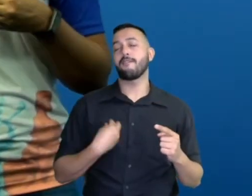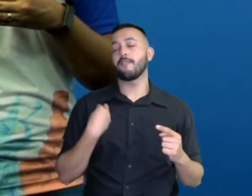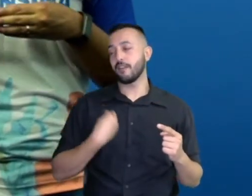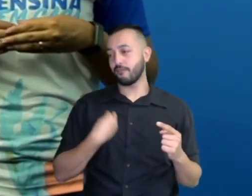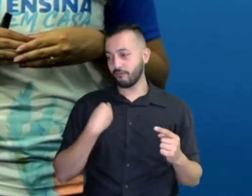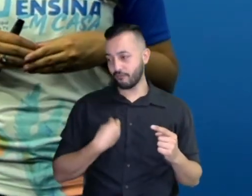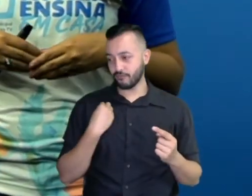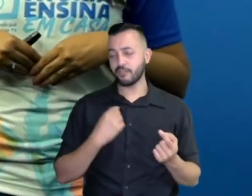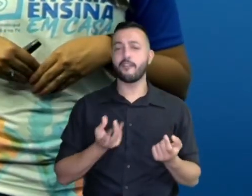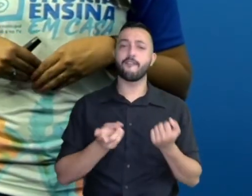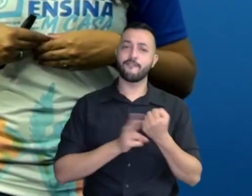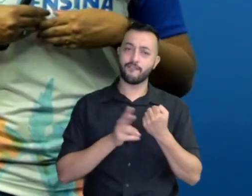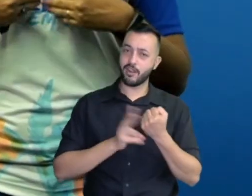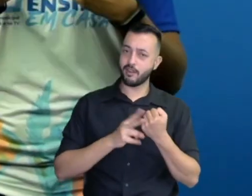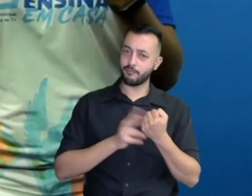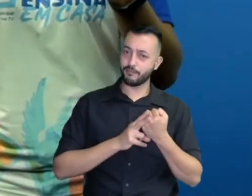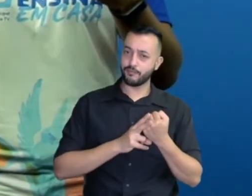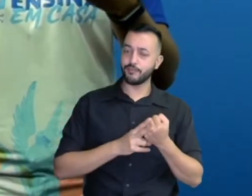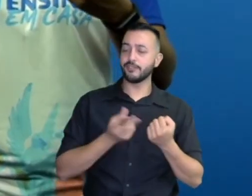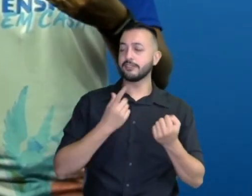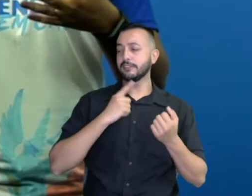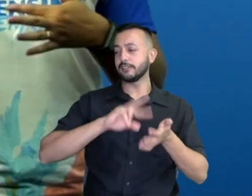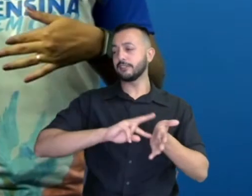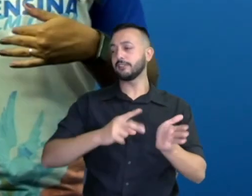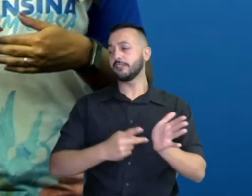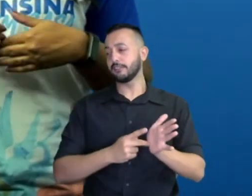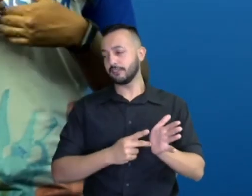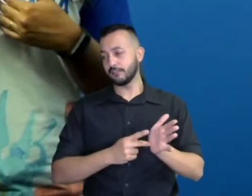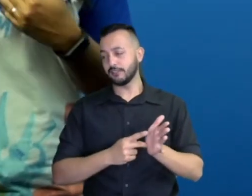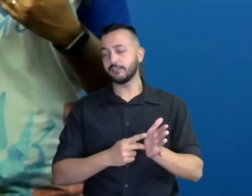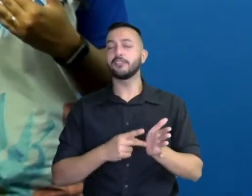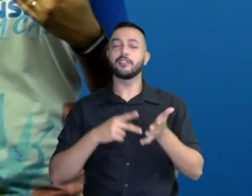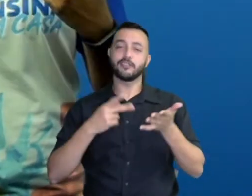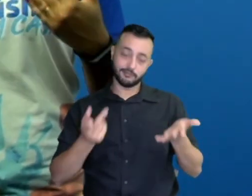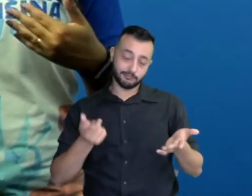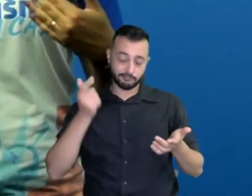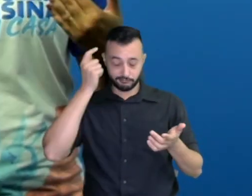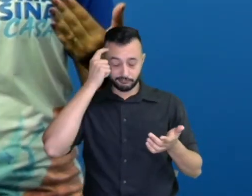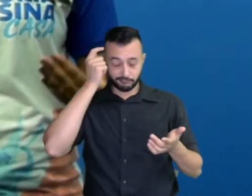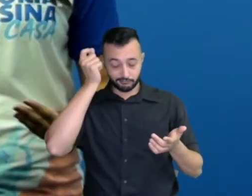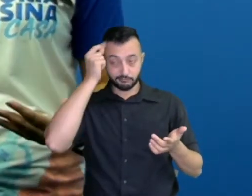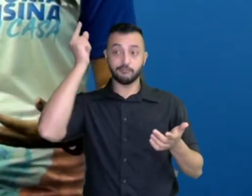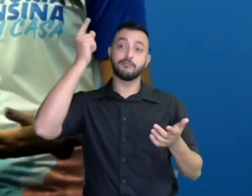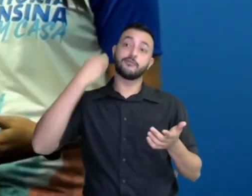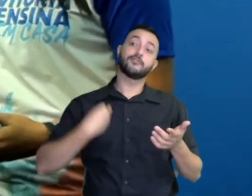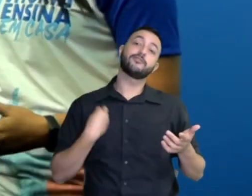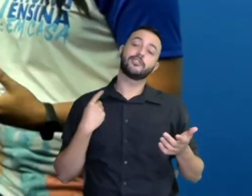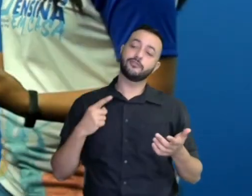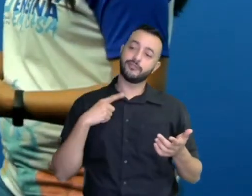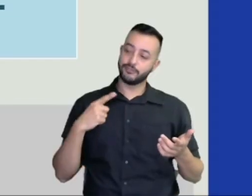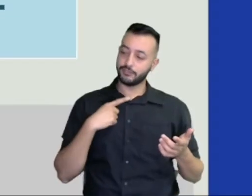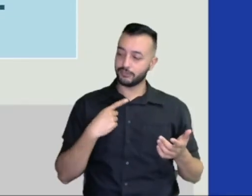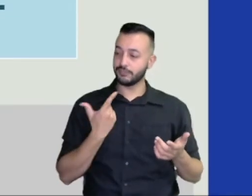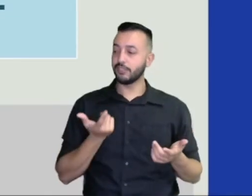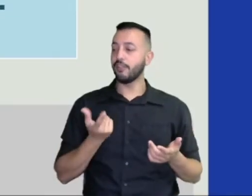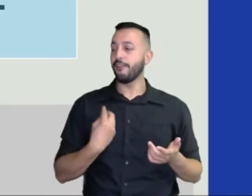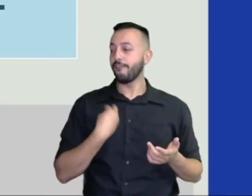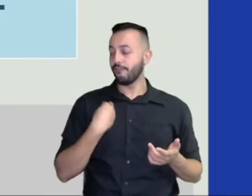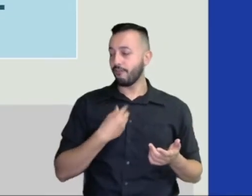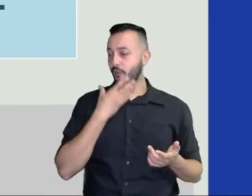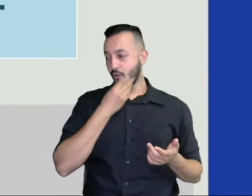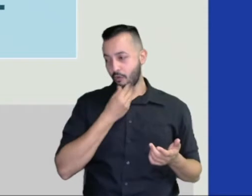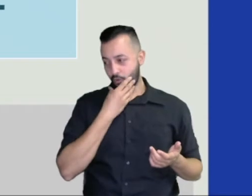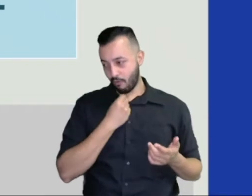seja, de verbos que significam, né, que dão a ideia de existência. Vivió um